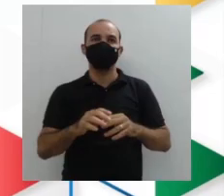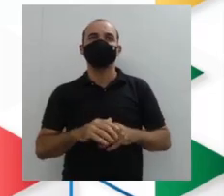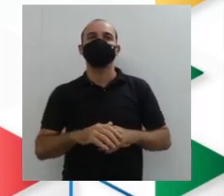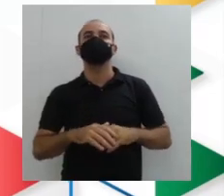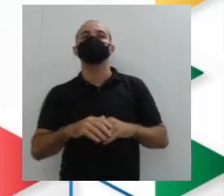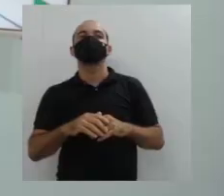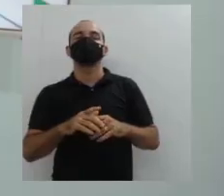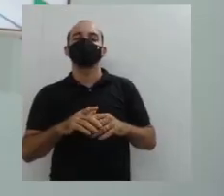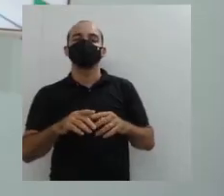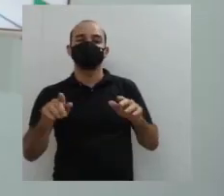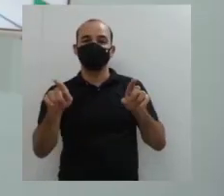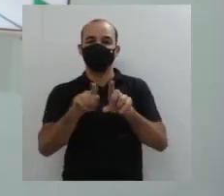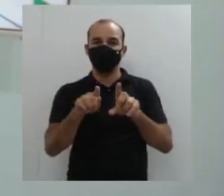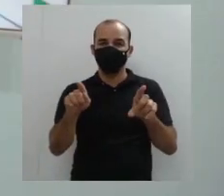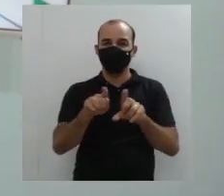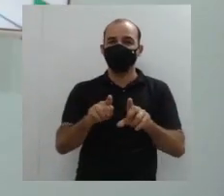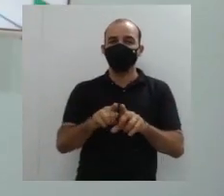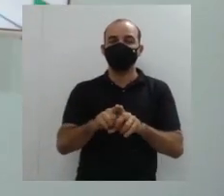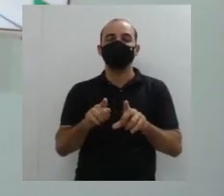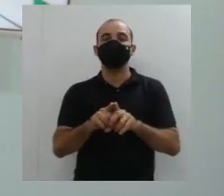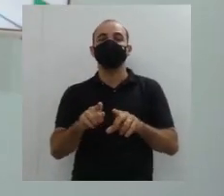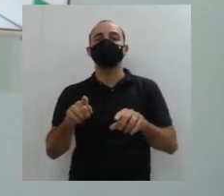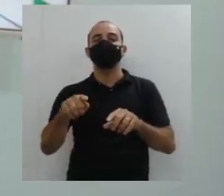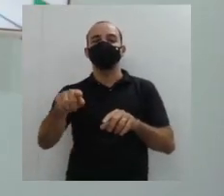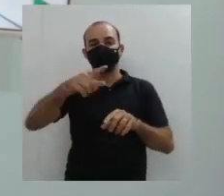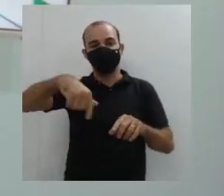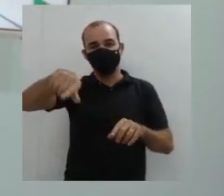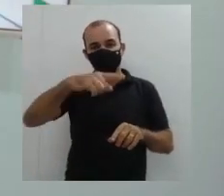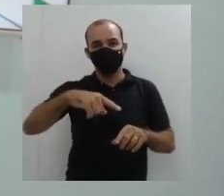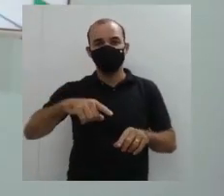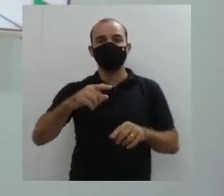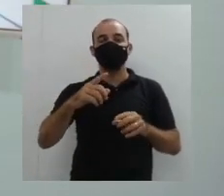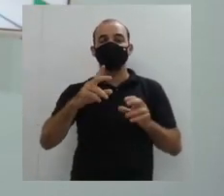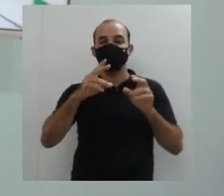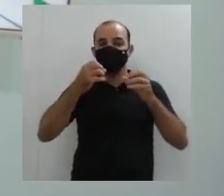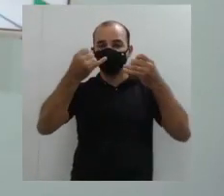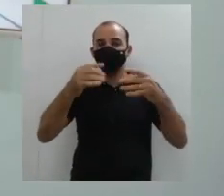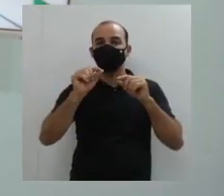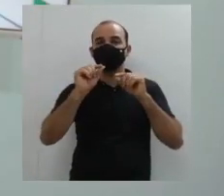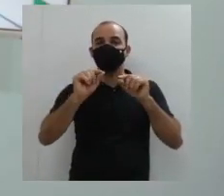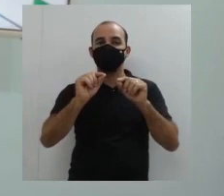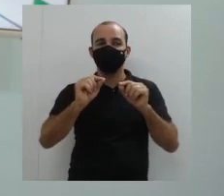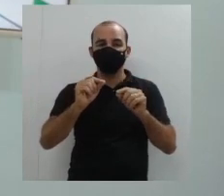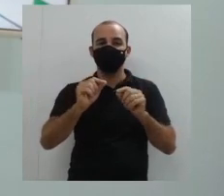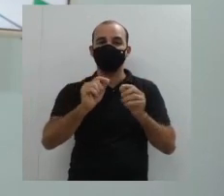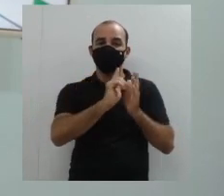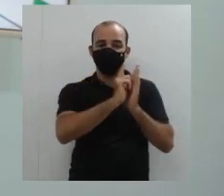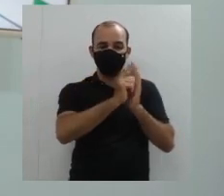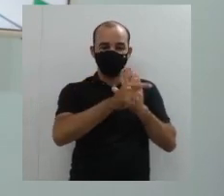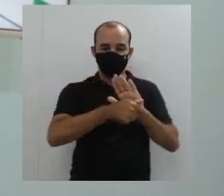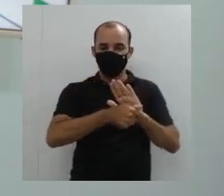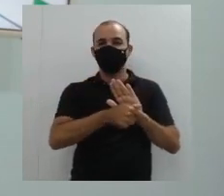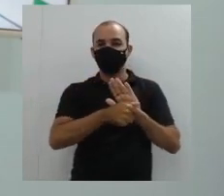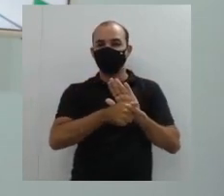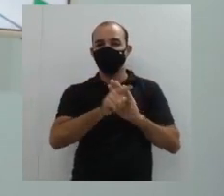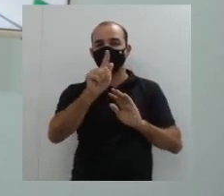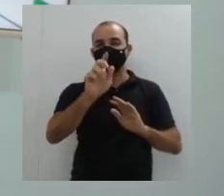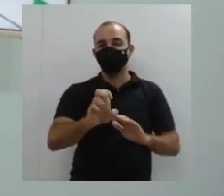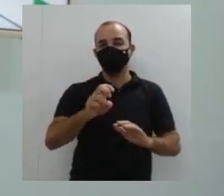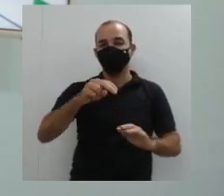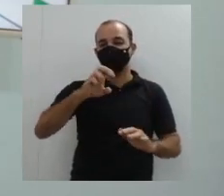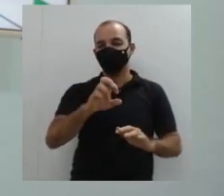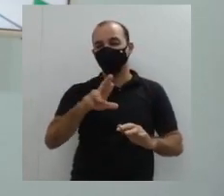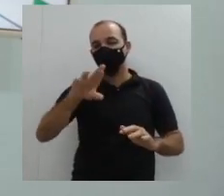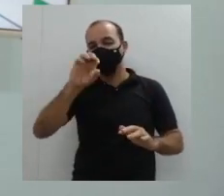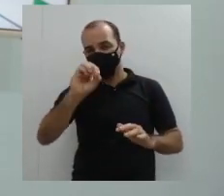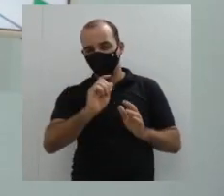uma vez, certo? Gostaria de refletir com vocês o seguinte: gêneros textuais temos vários. E o que é que difere um